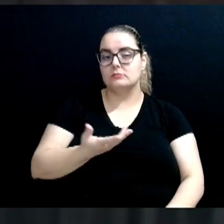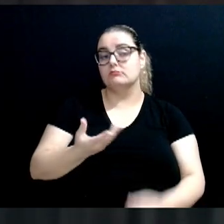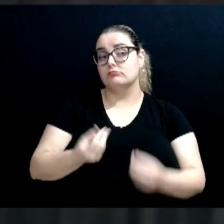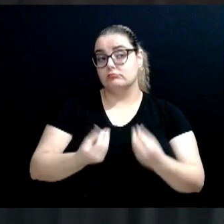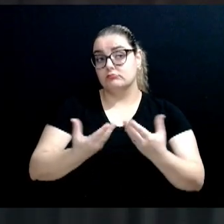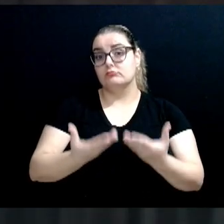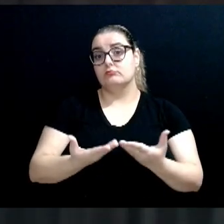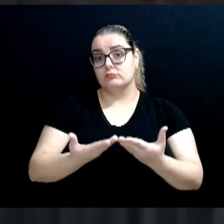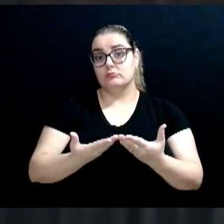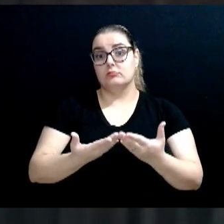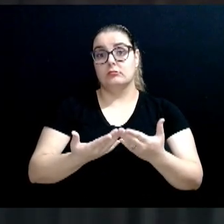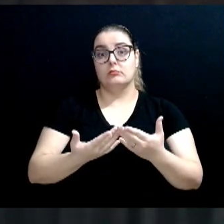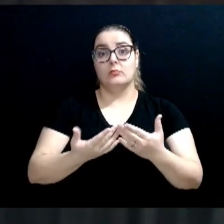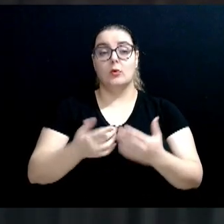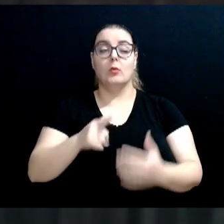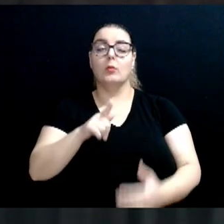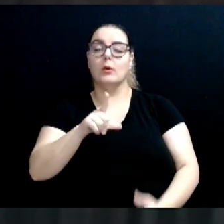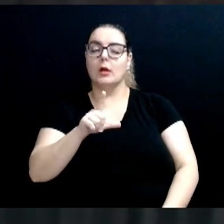um certo